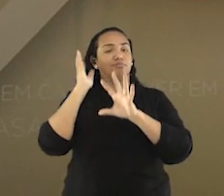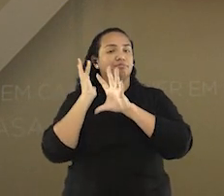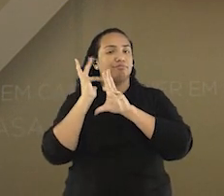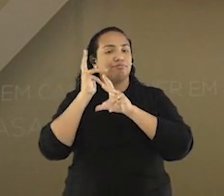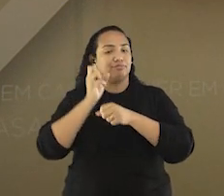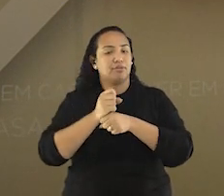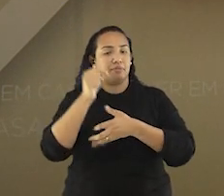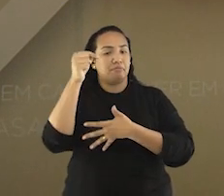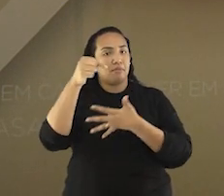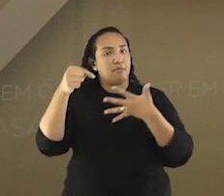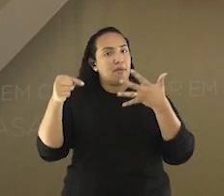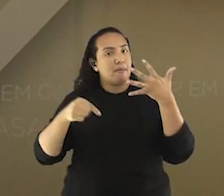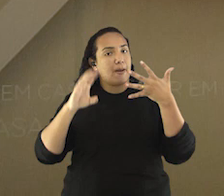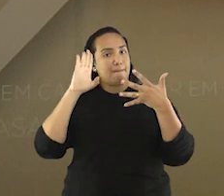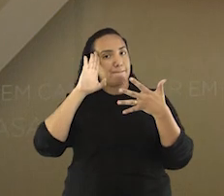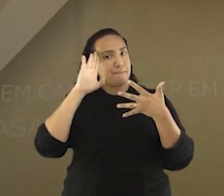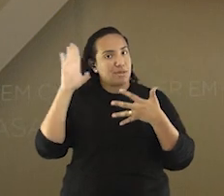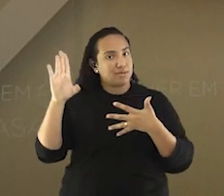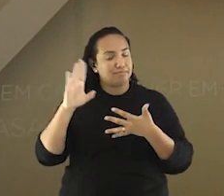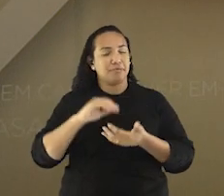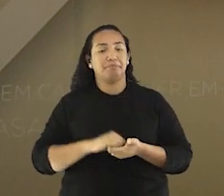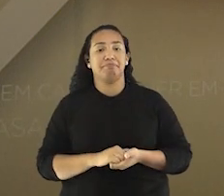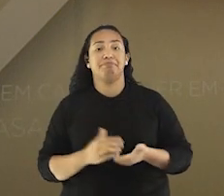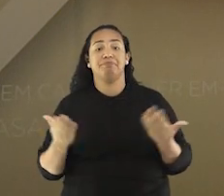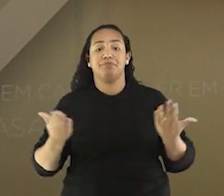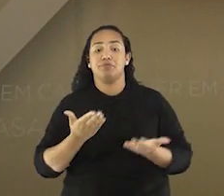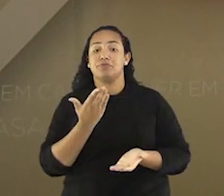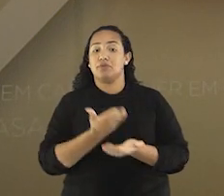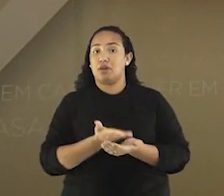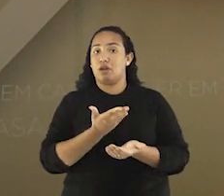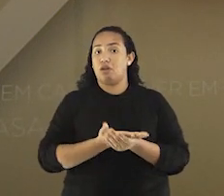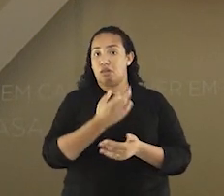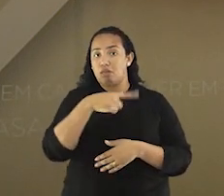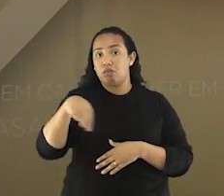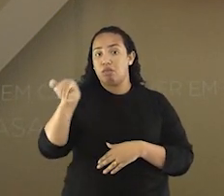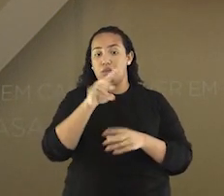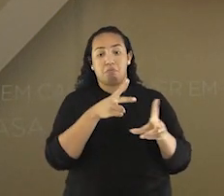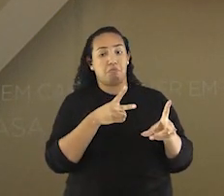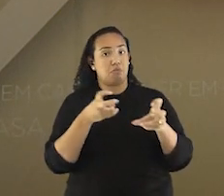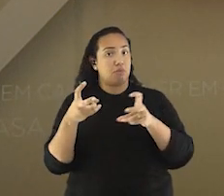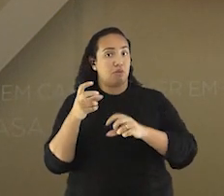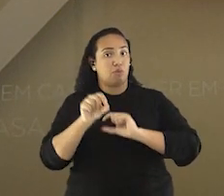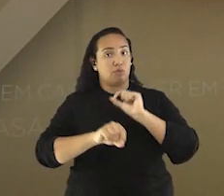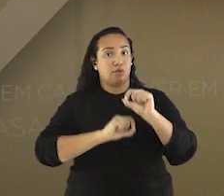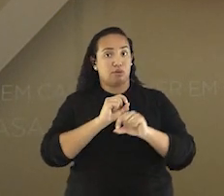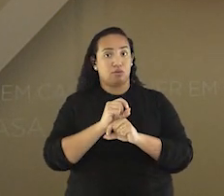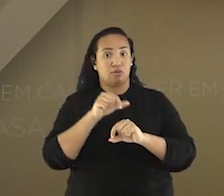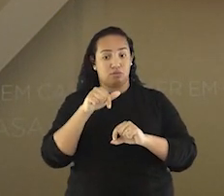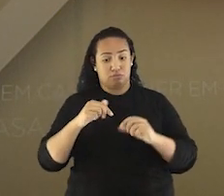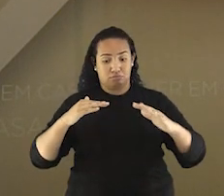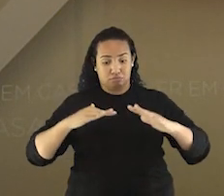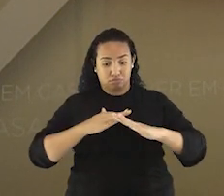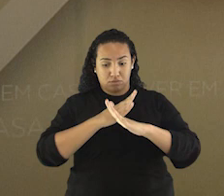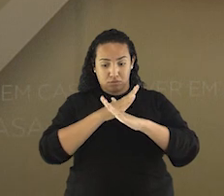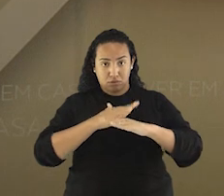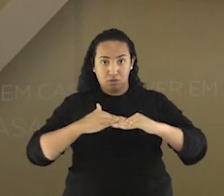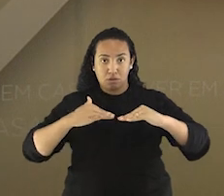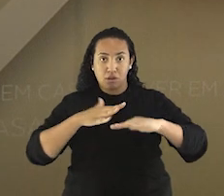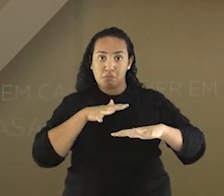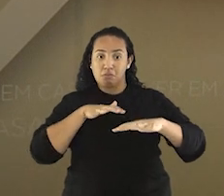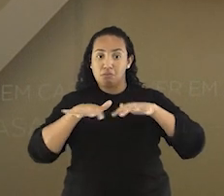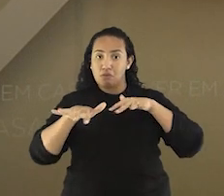principais abordados em aula. Ao longo da nossa aula, podemos perceber que o movimento das placas tectônicas são